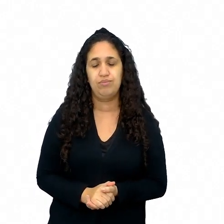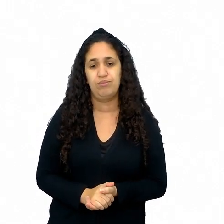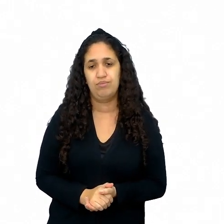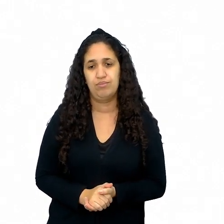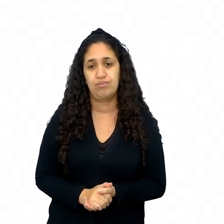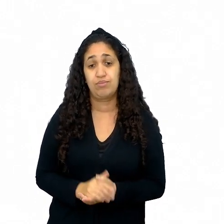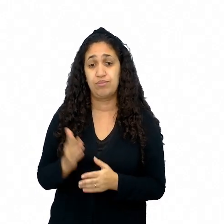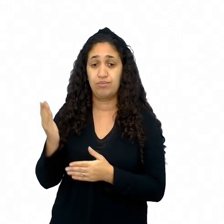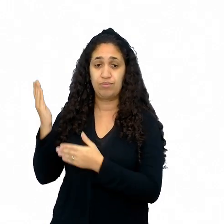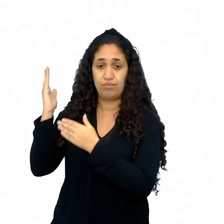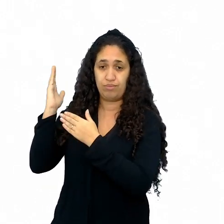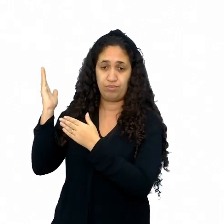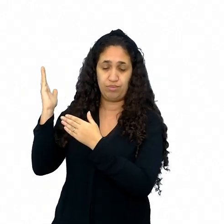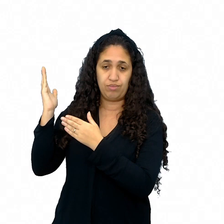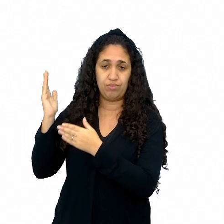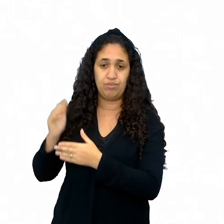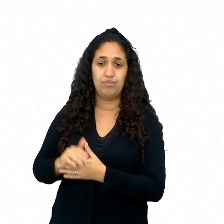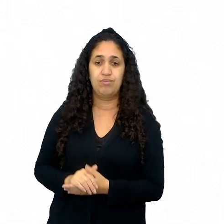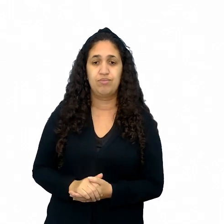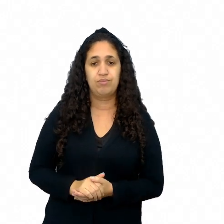Então, vamos lá.